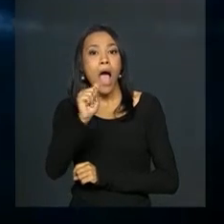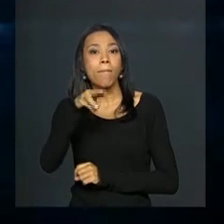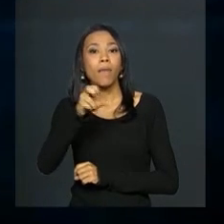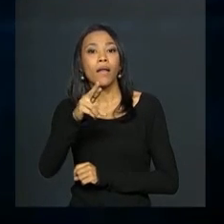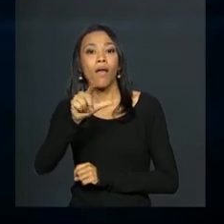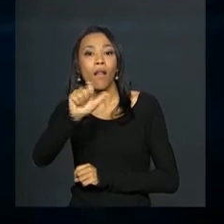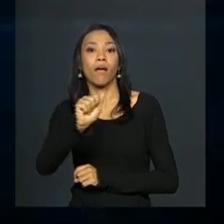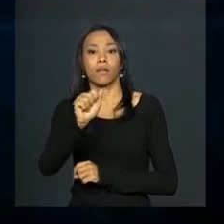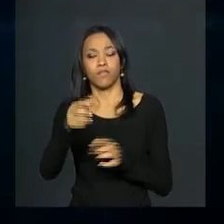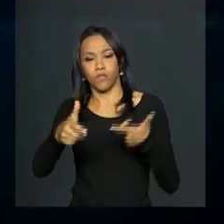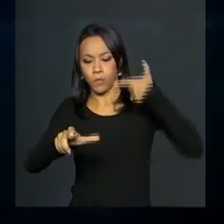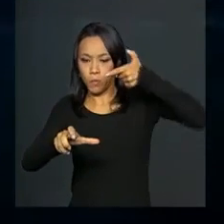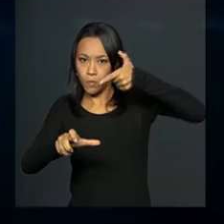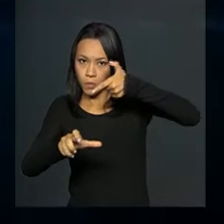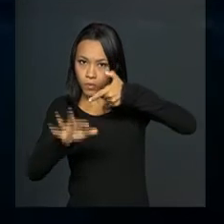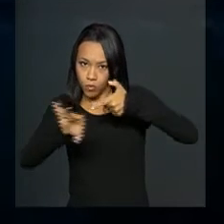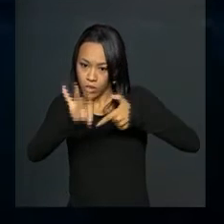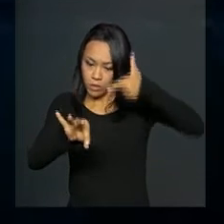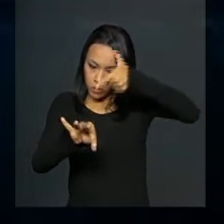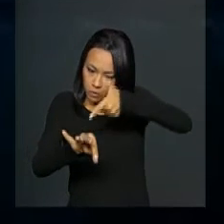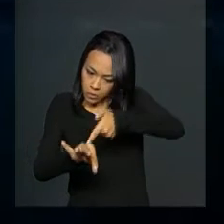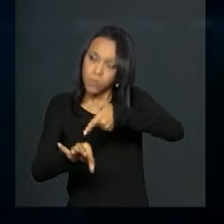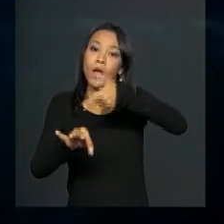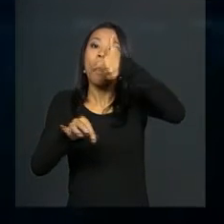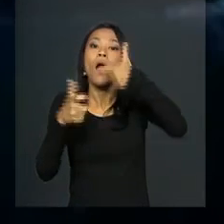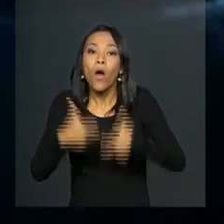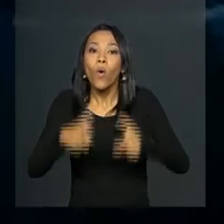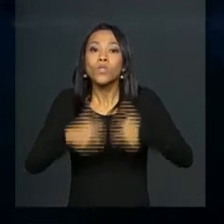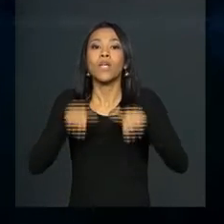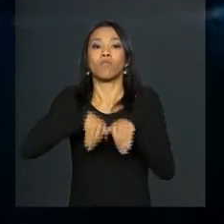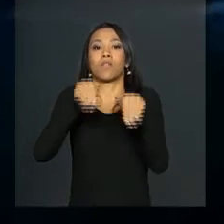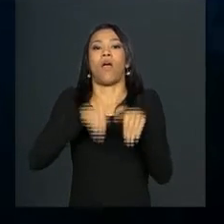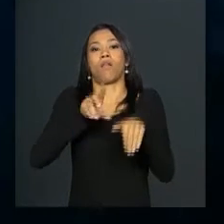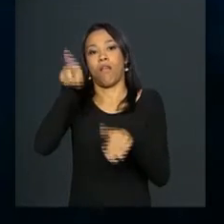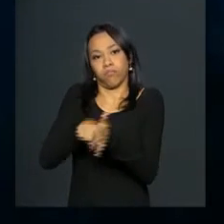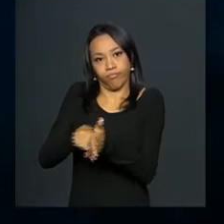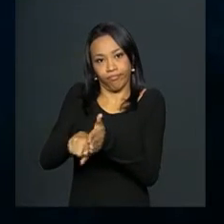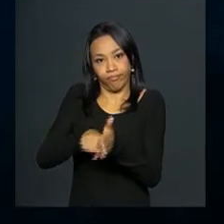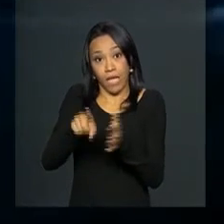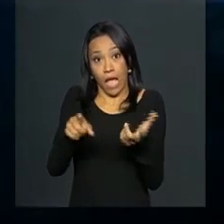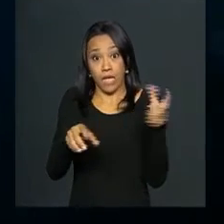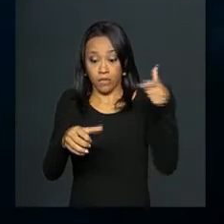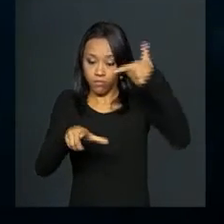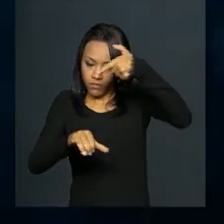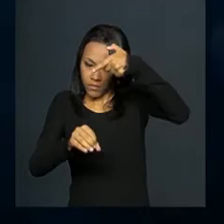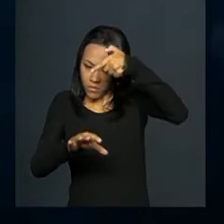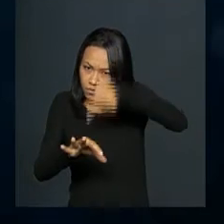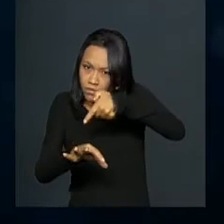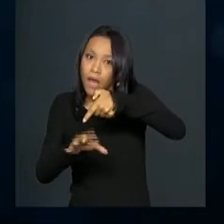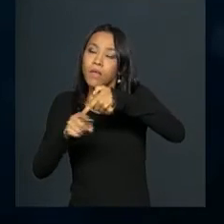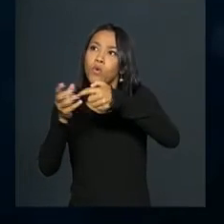no aedes aegypti pela primeira vez em um laboratório da austrália ovos do mosquito infectados com a bactéria foram trazidos ao brasil